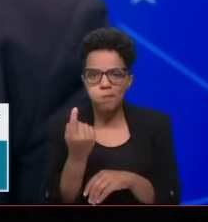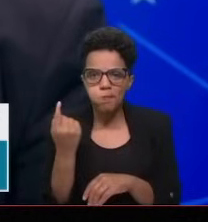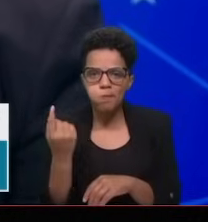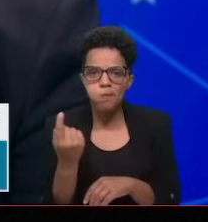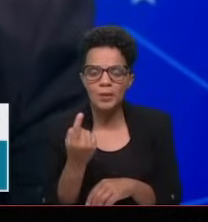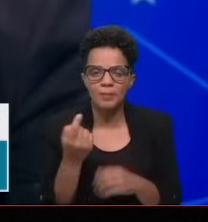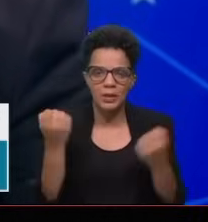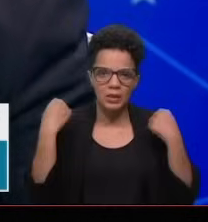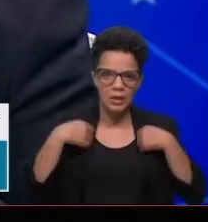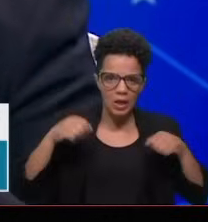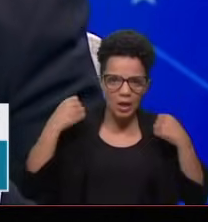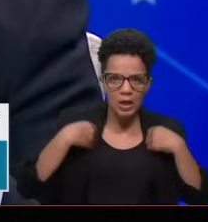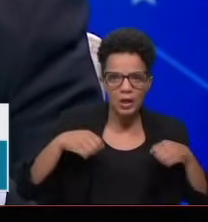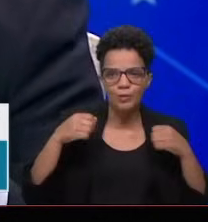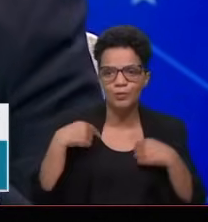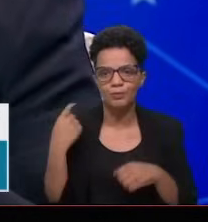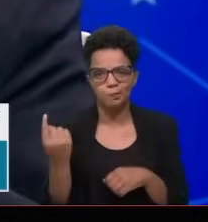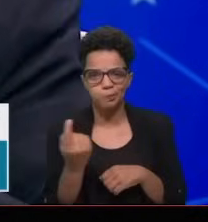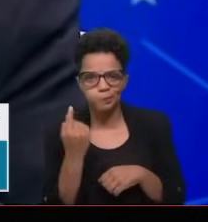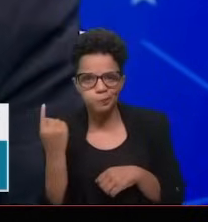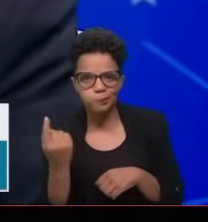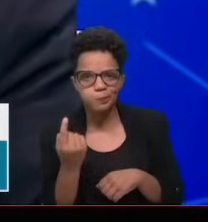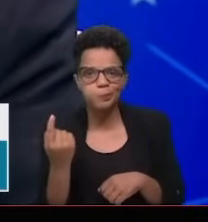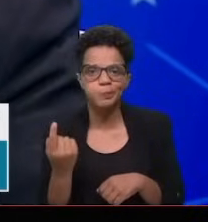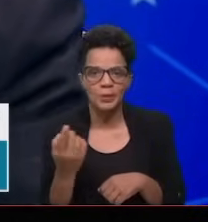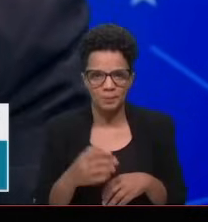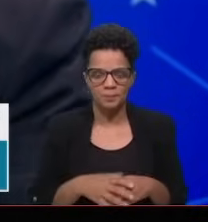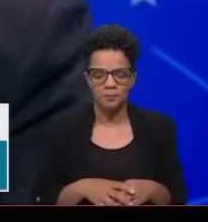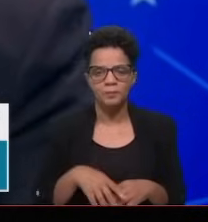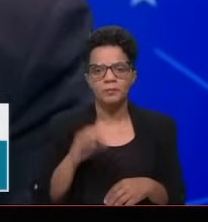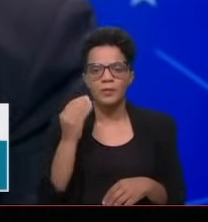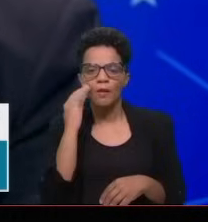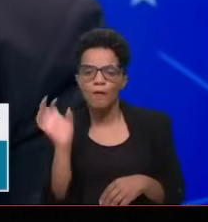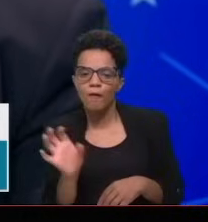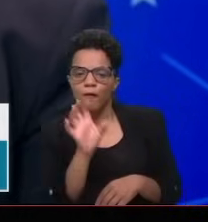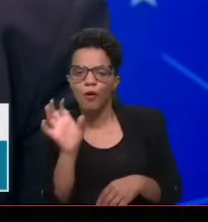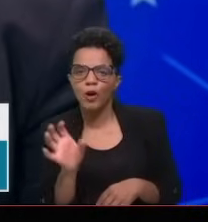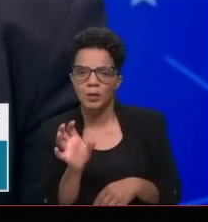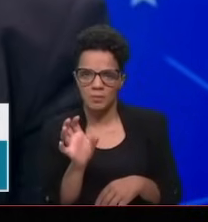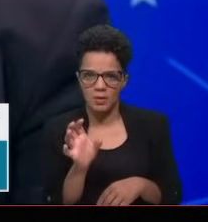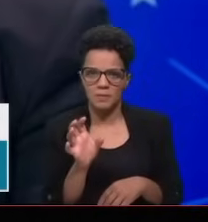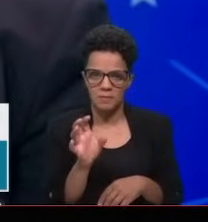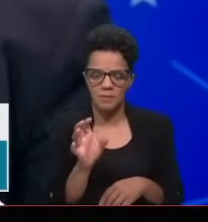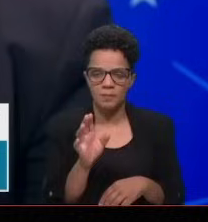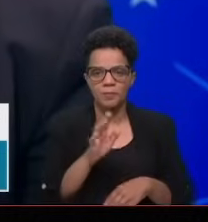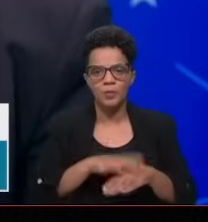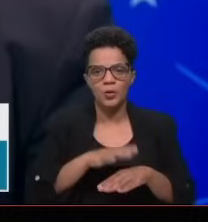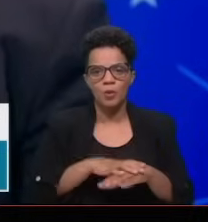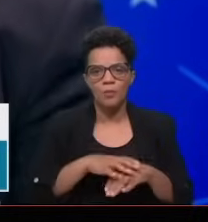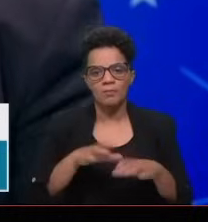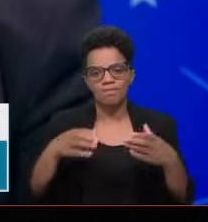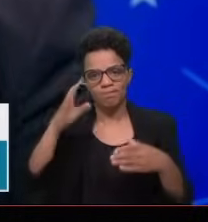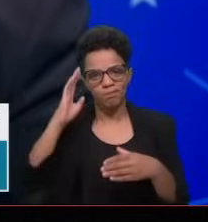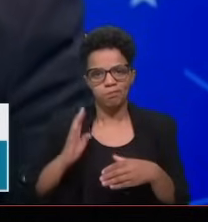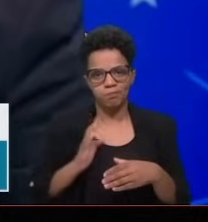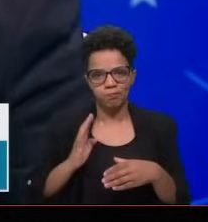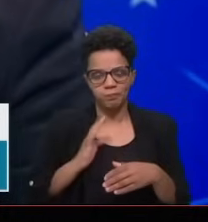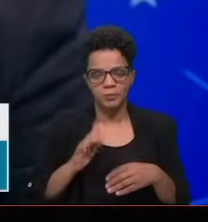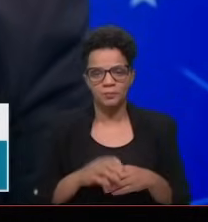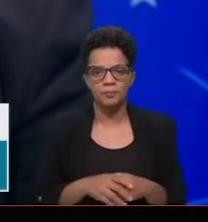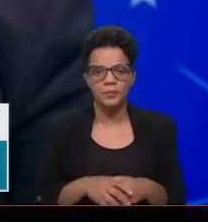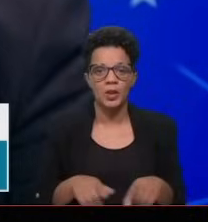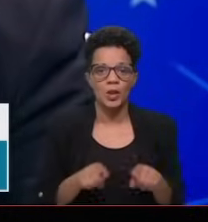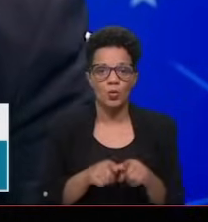demora E demora qual é qual vai ser o feitio que nós queremos primeiro